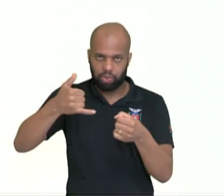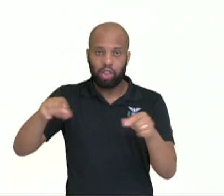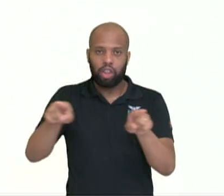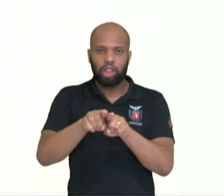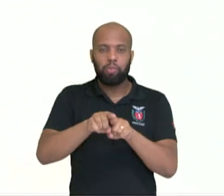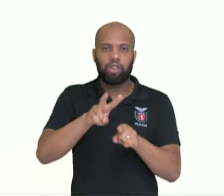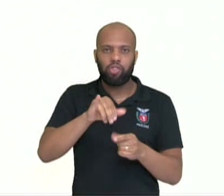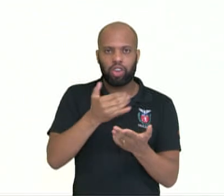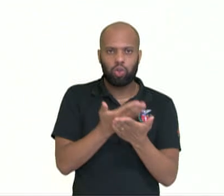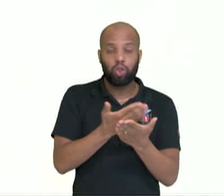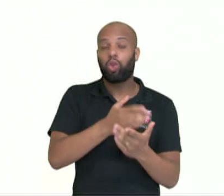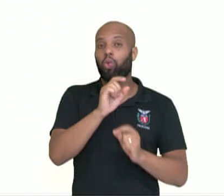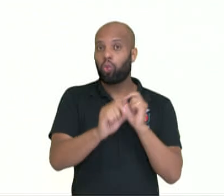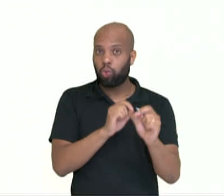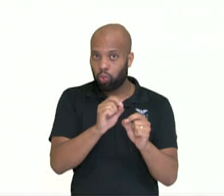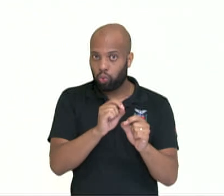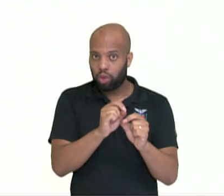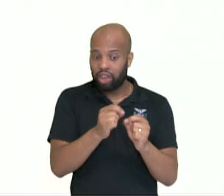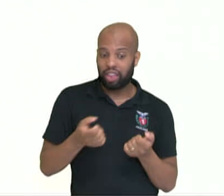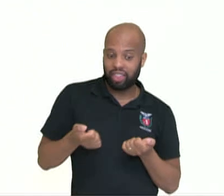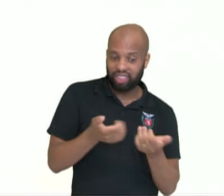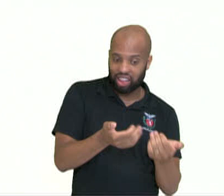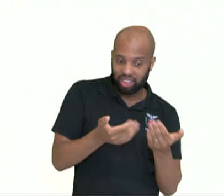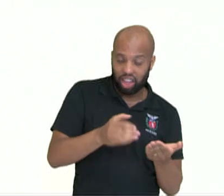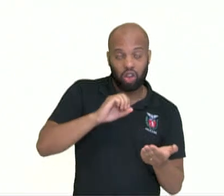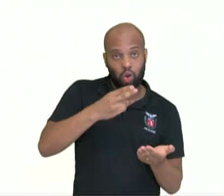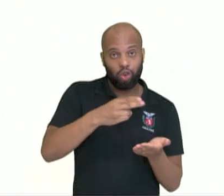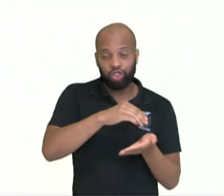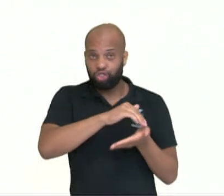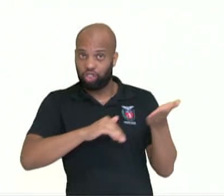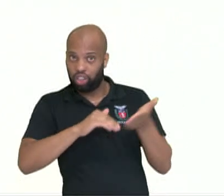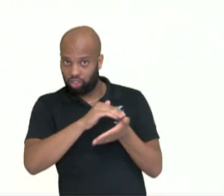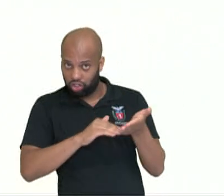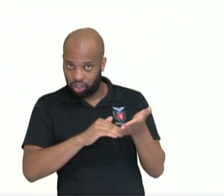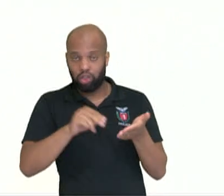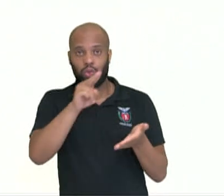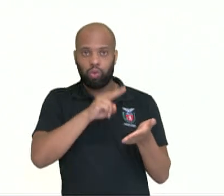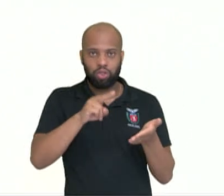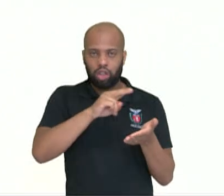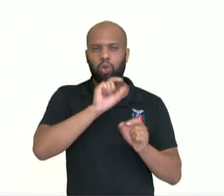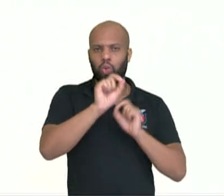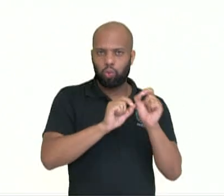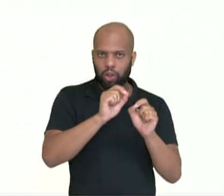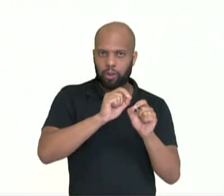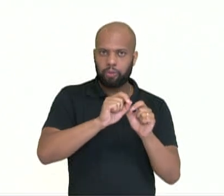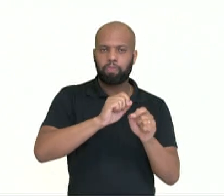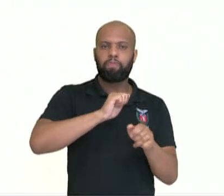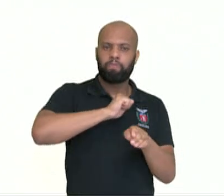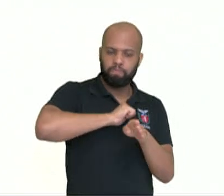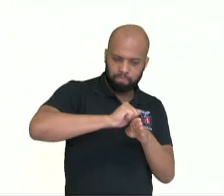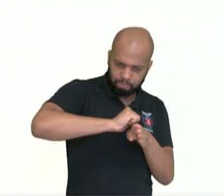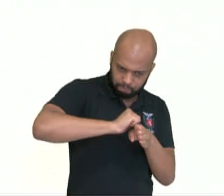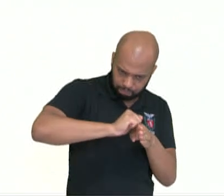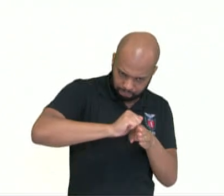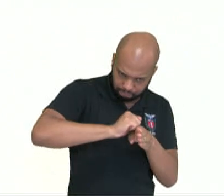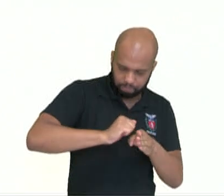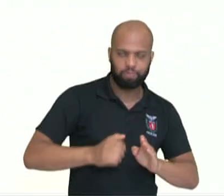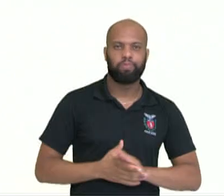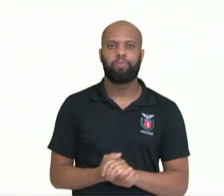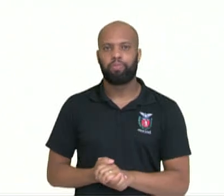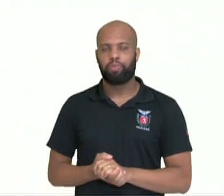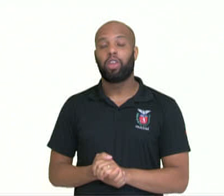Vamos lá então? Olha só, primeiro você tem que lembrar, e aqui eu vou te lembrar, que